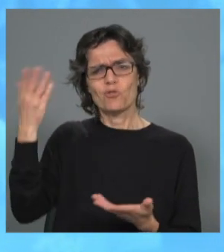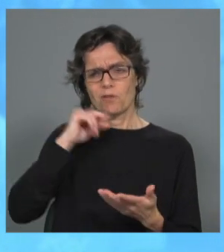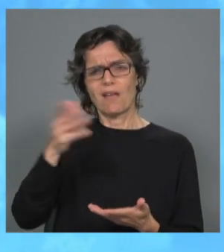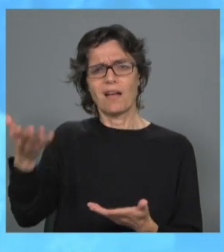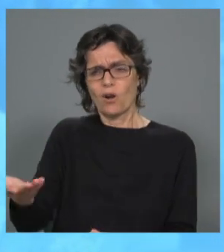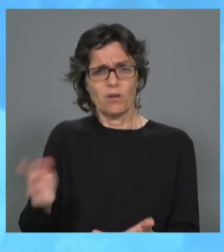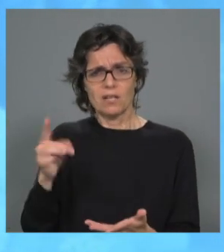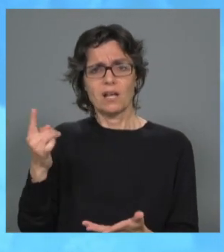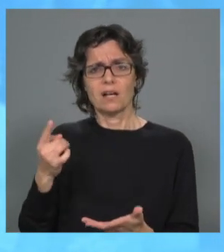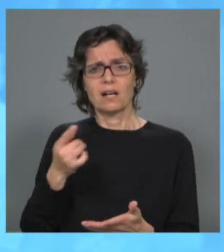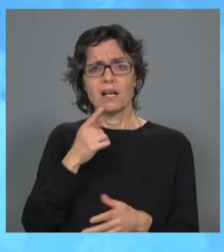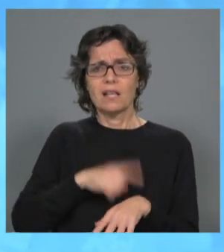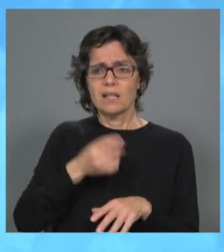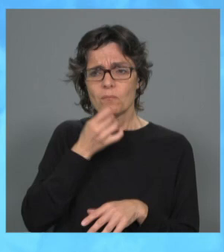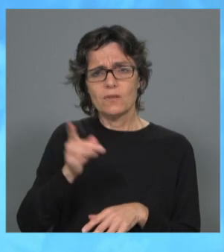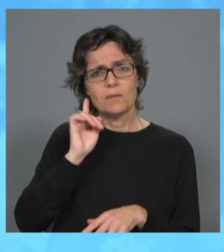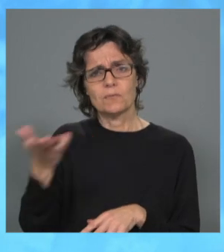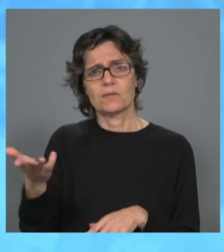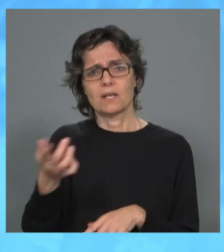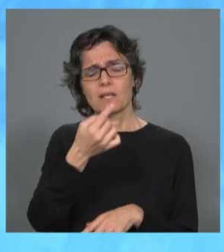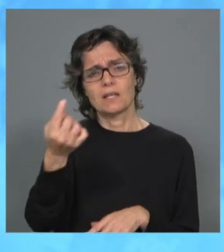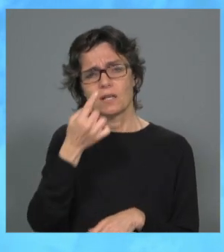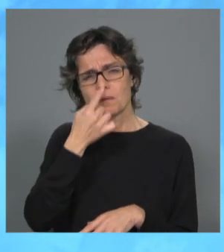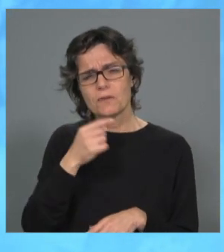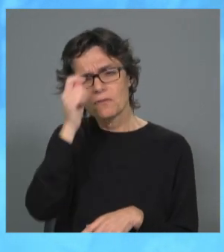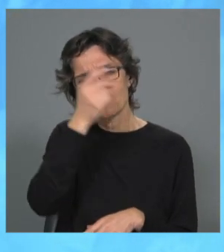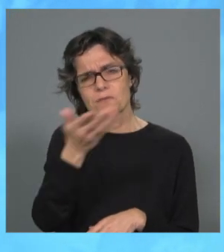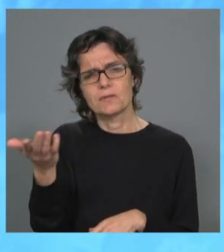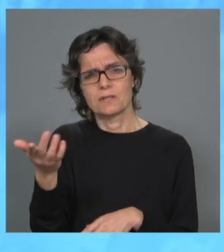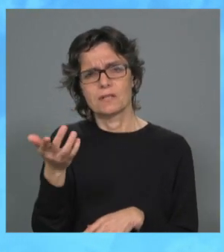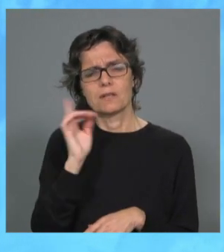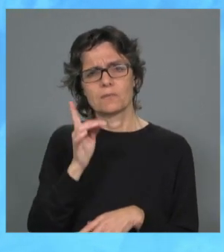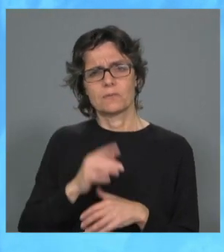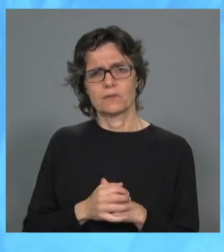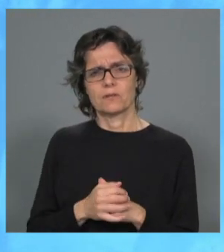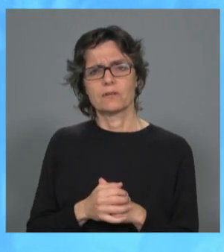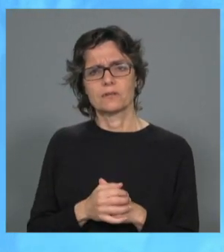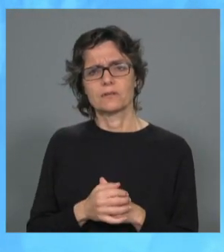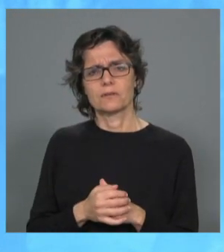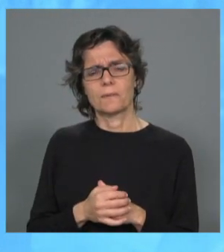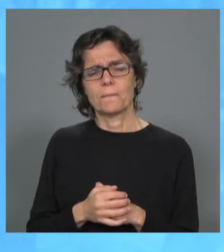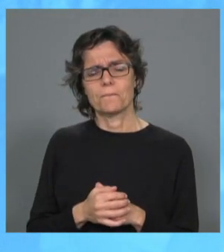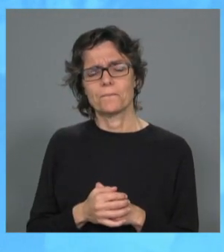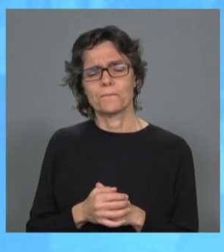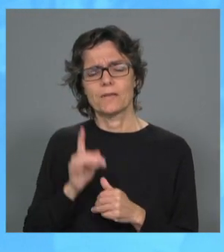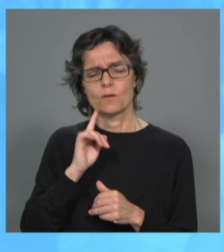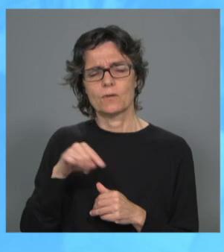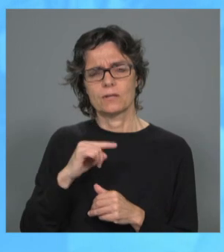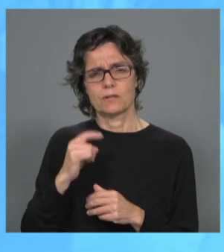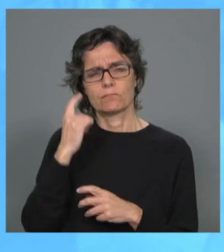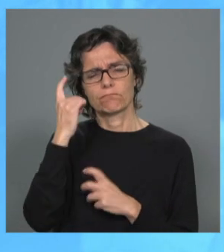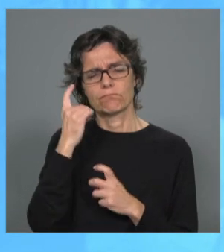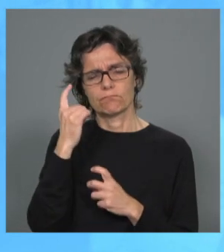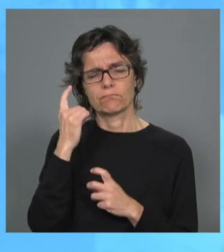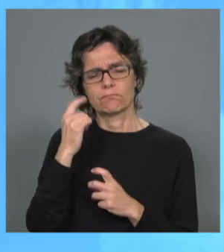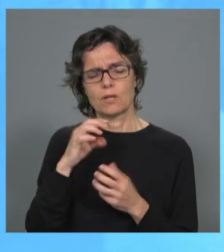mensagem também, um ambiente onde eu costumo dizer, pensar com a cabeça, eu às vezes